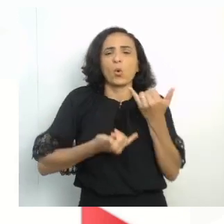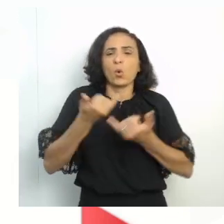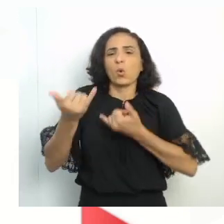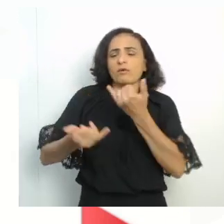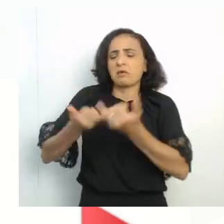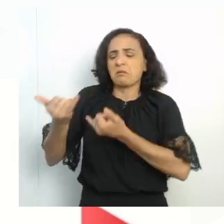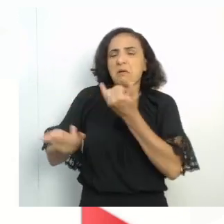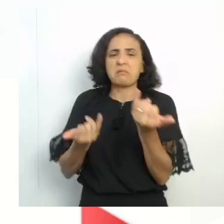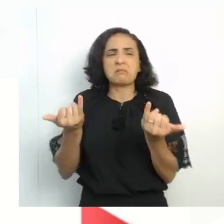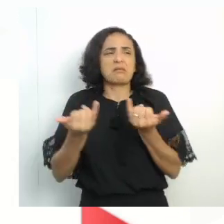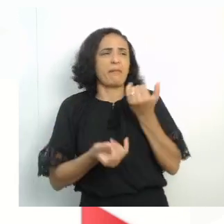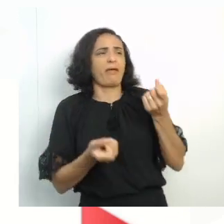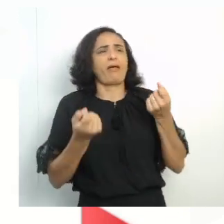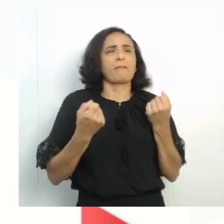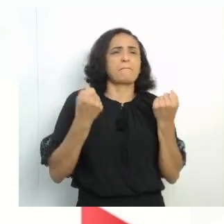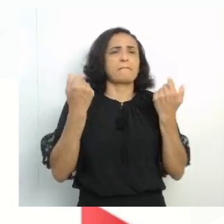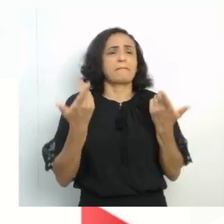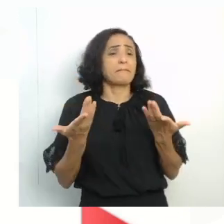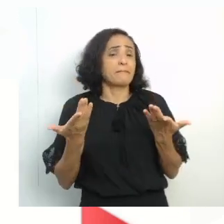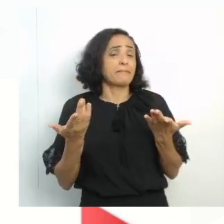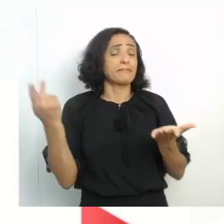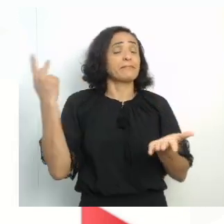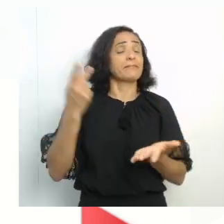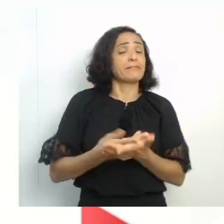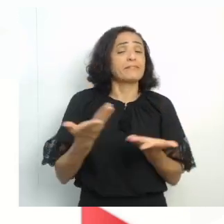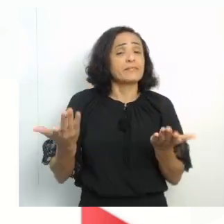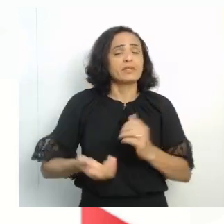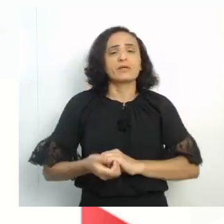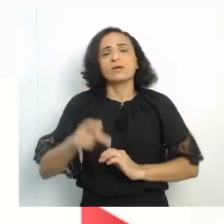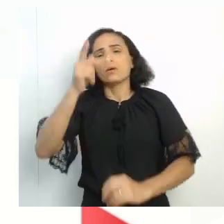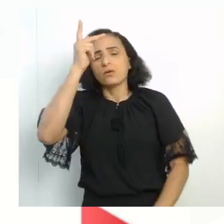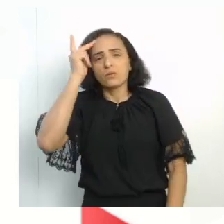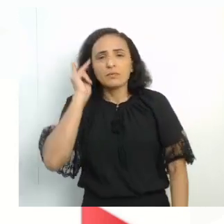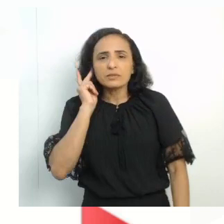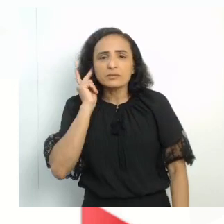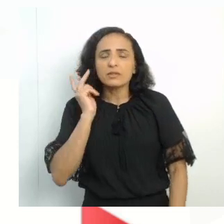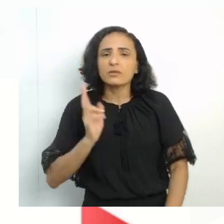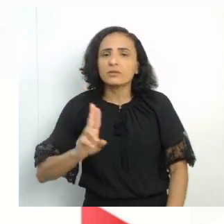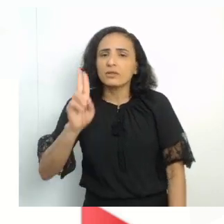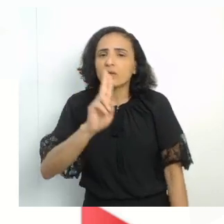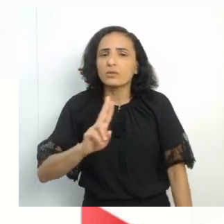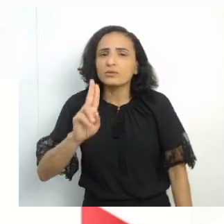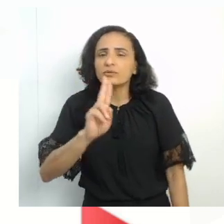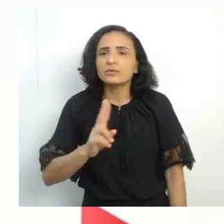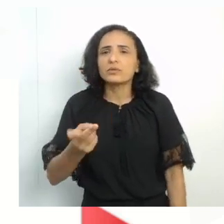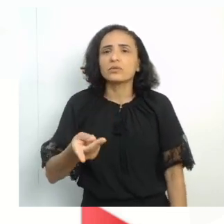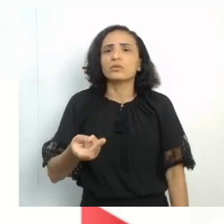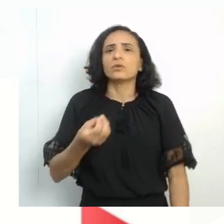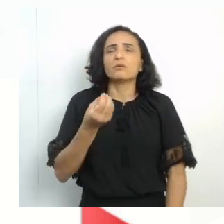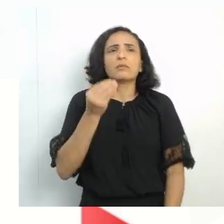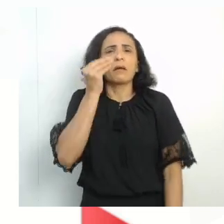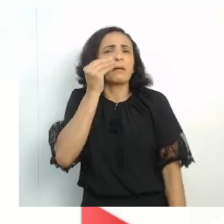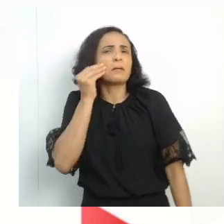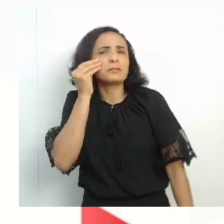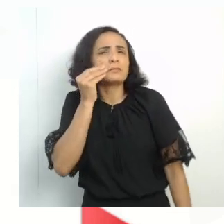dependente. Veja só, uma pessoa quando está usando que é experimental,